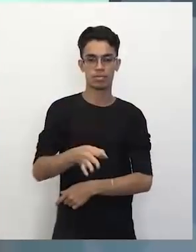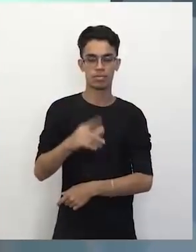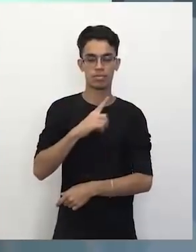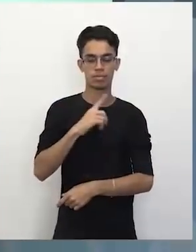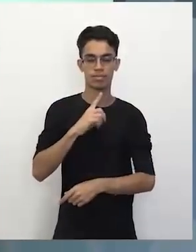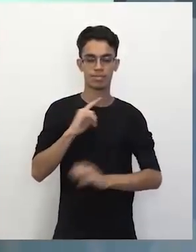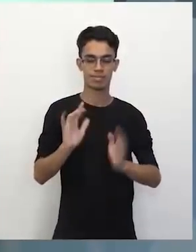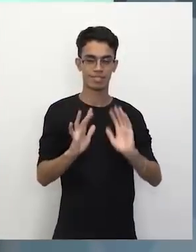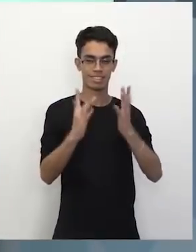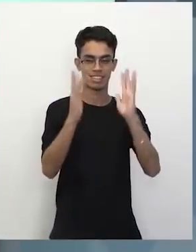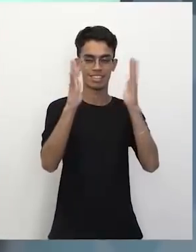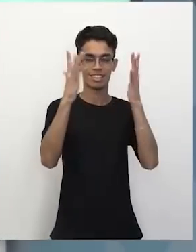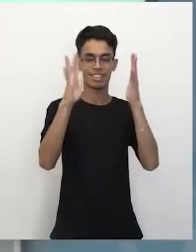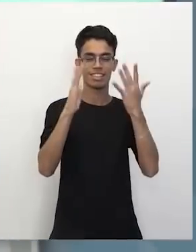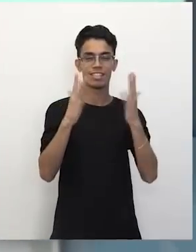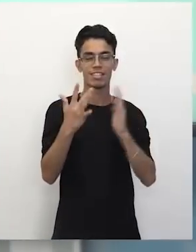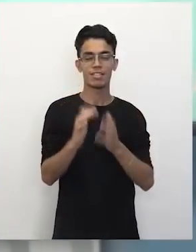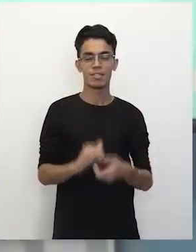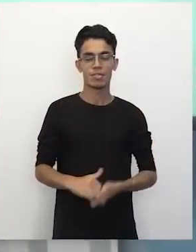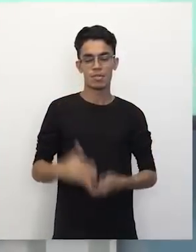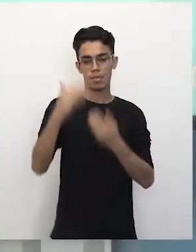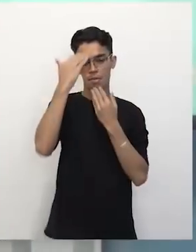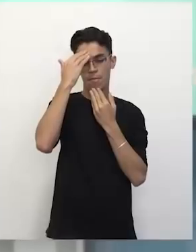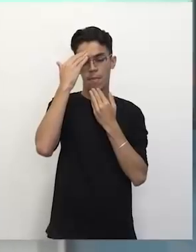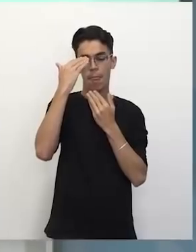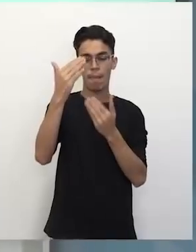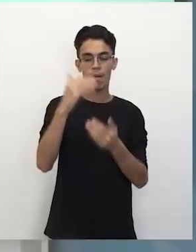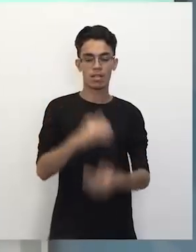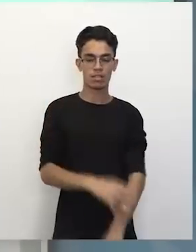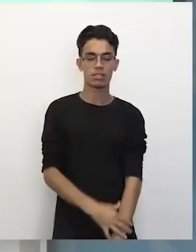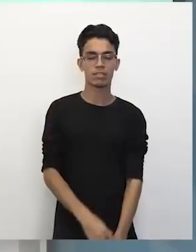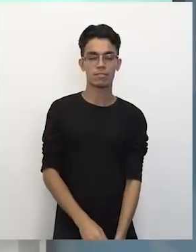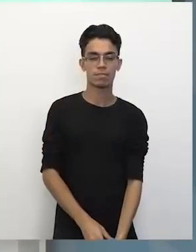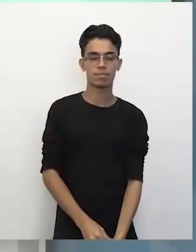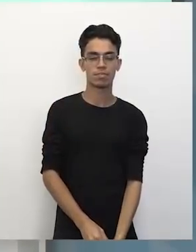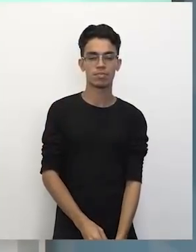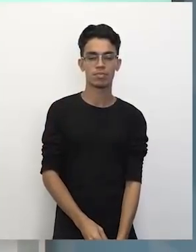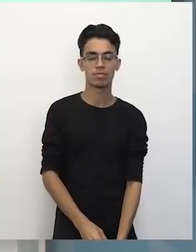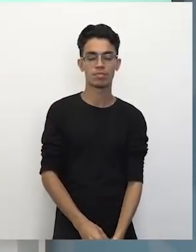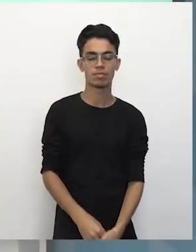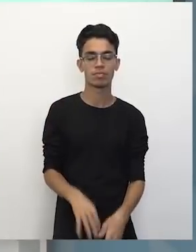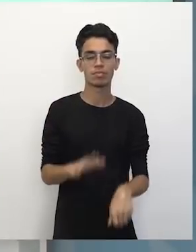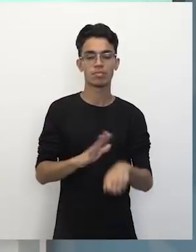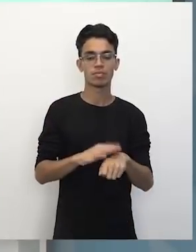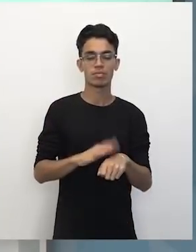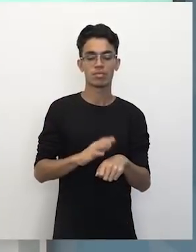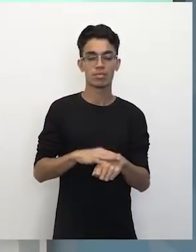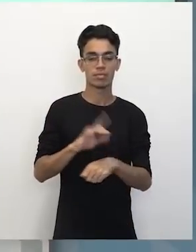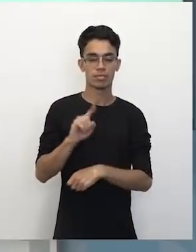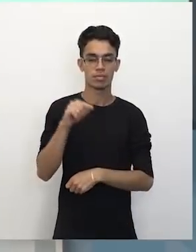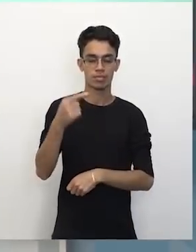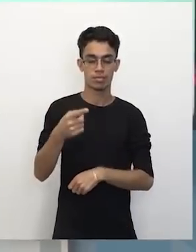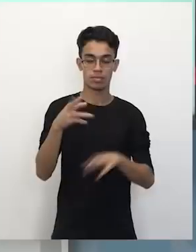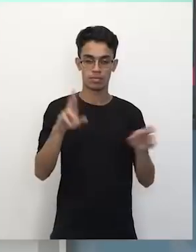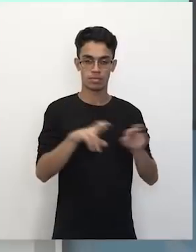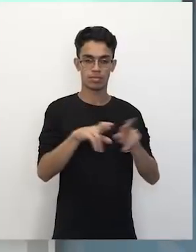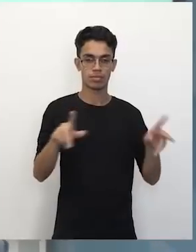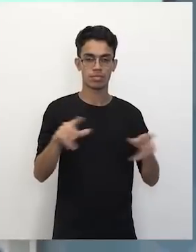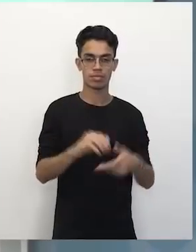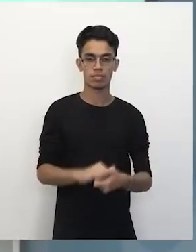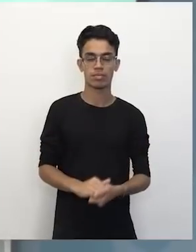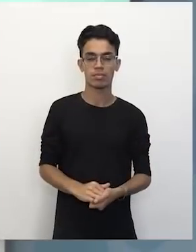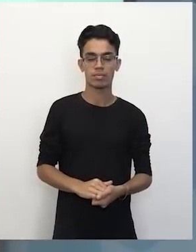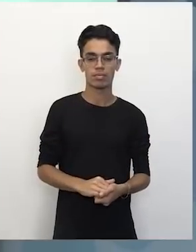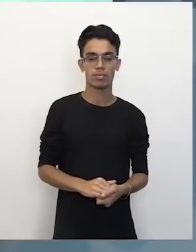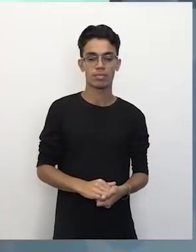aplausos, produção? Aê, muito bem, obrigada. Vamos fazer mais uma aqui, ó. Um pouquinho diferente, tá? Eu